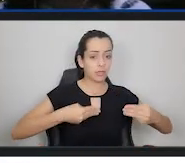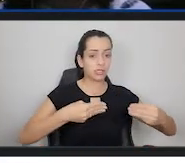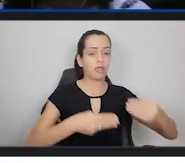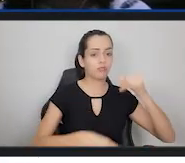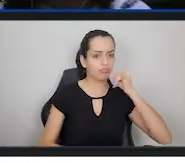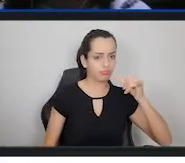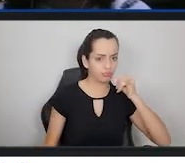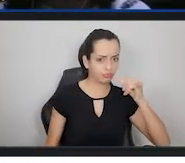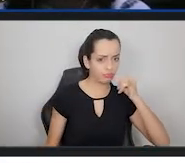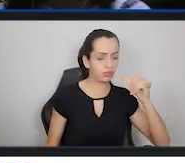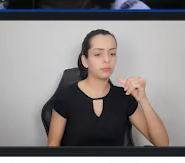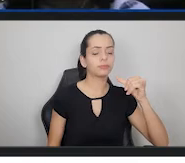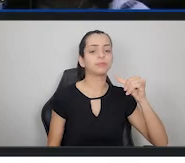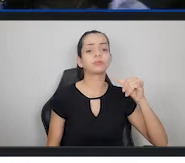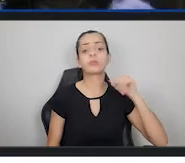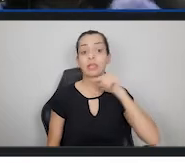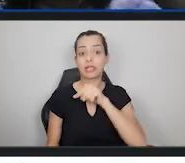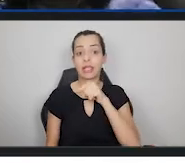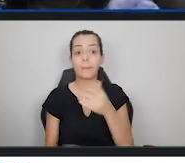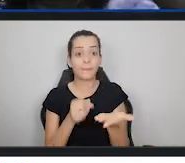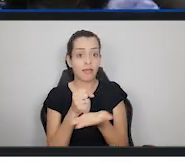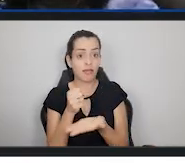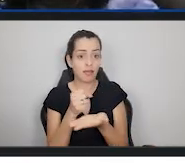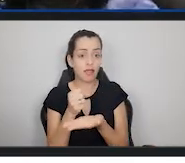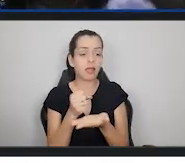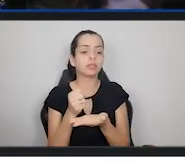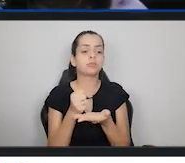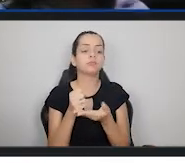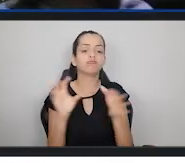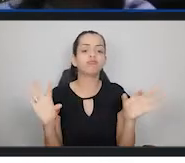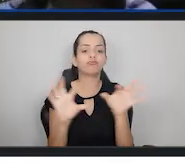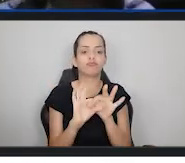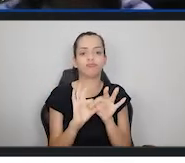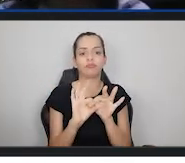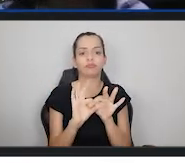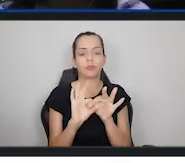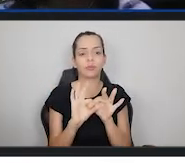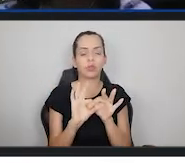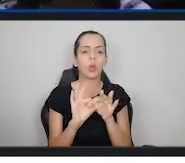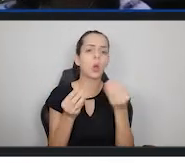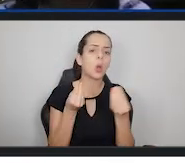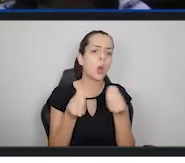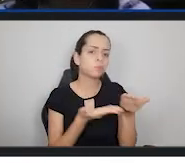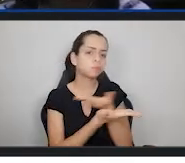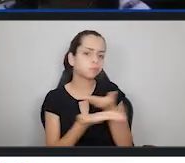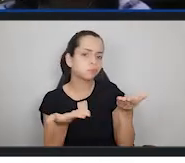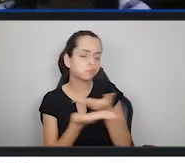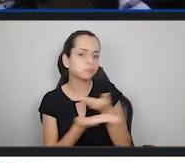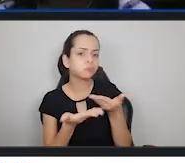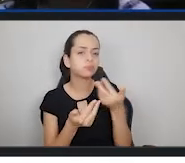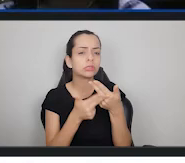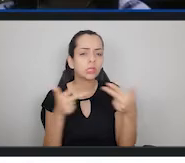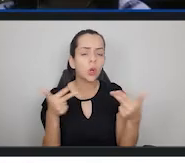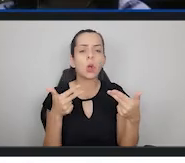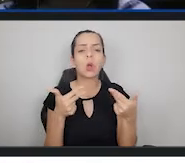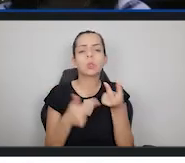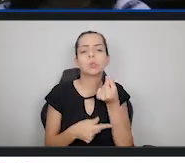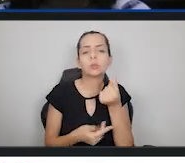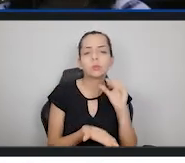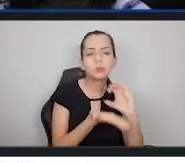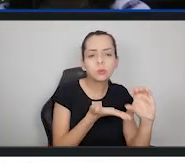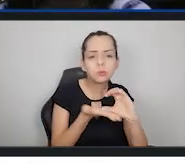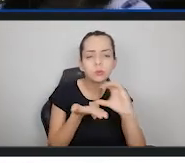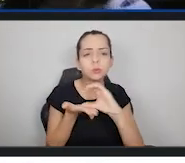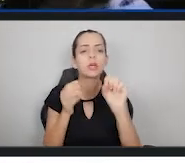diretamente ao Ministério de Minas e Energia e que serve para subsidiar o Ministério de Minas e Energia nas tomadas de